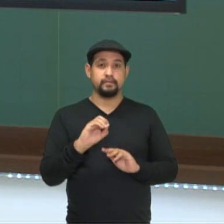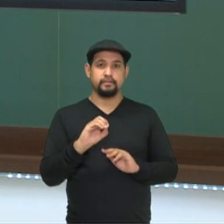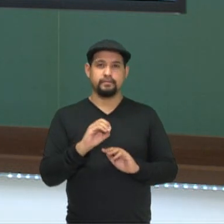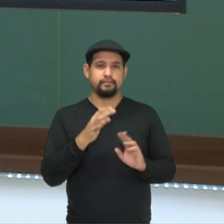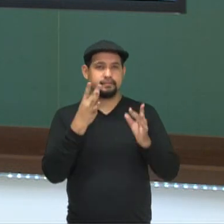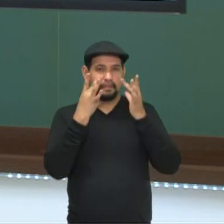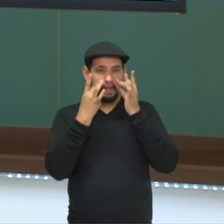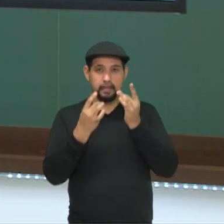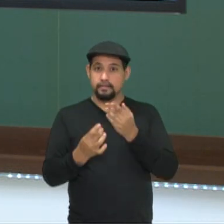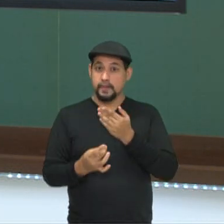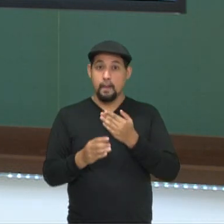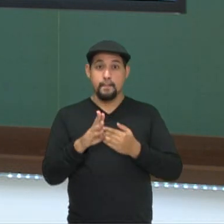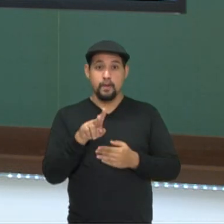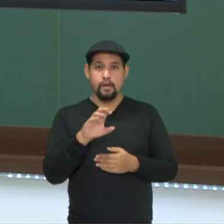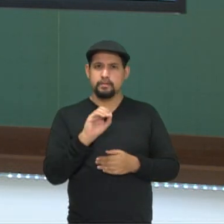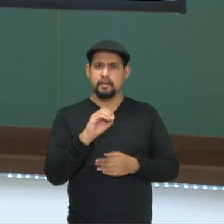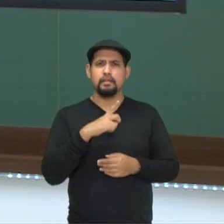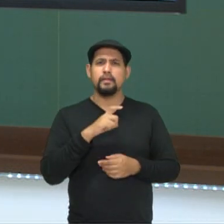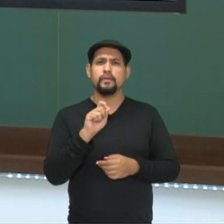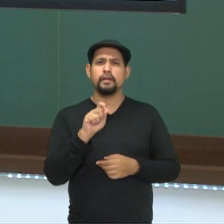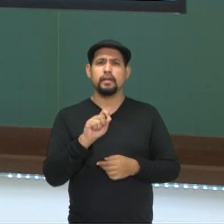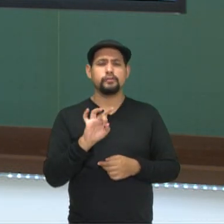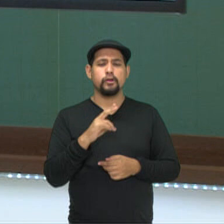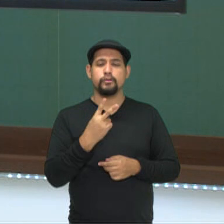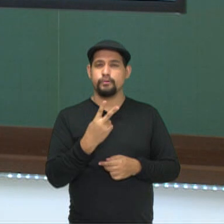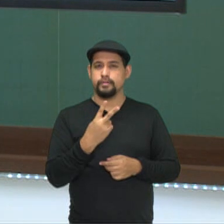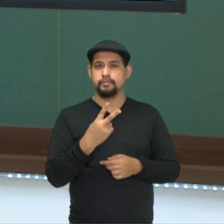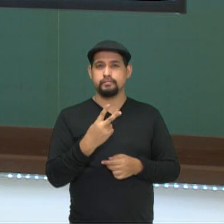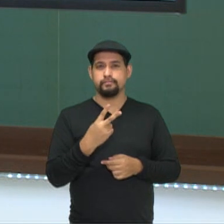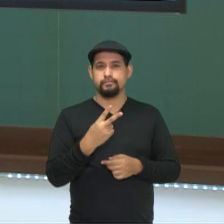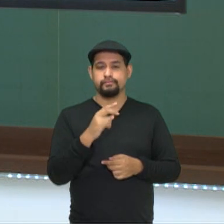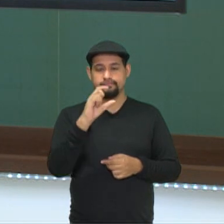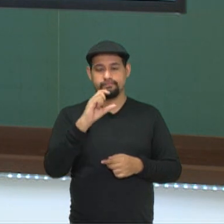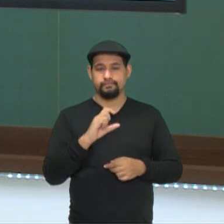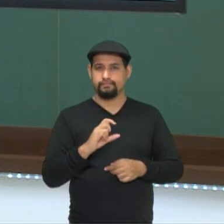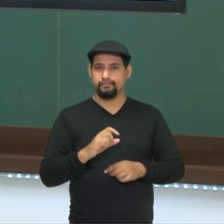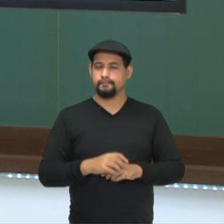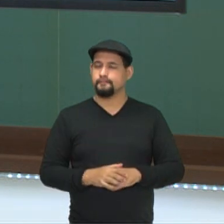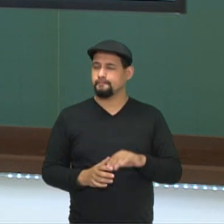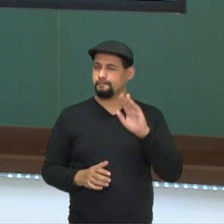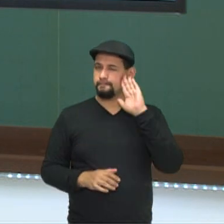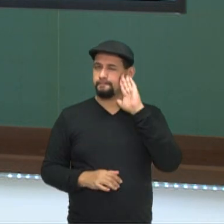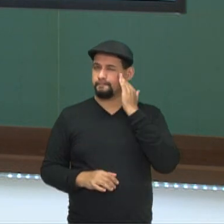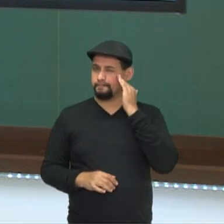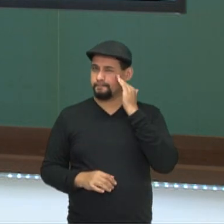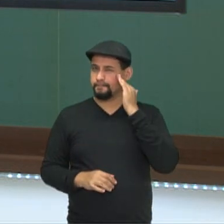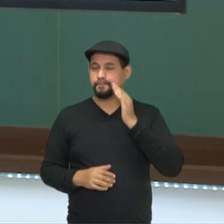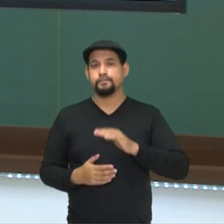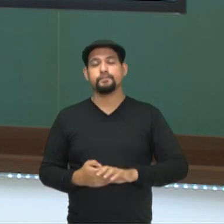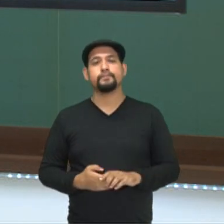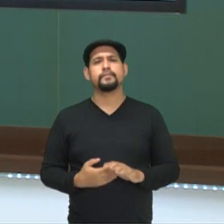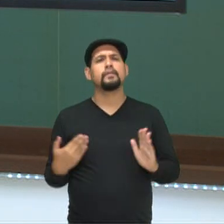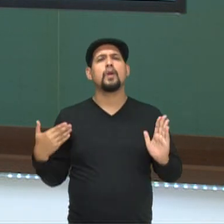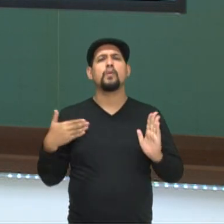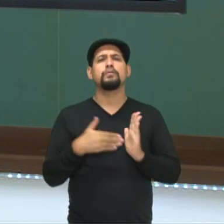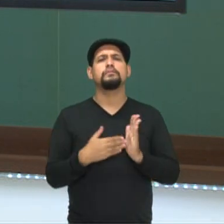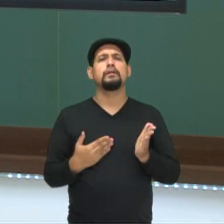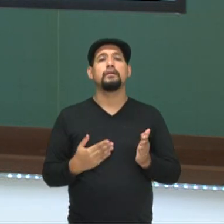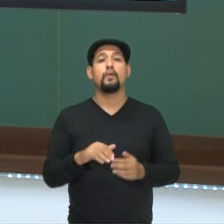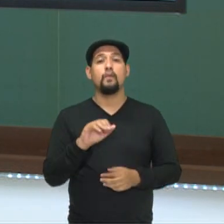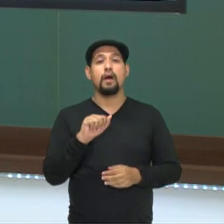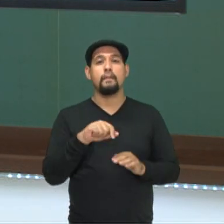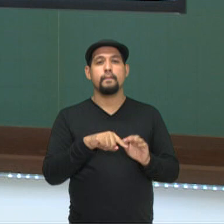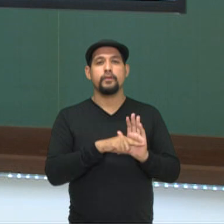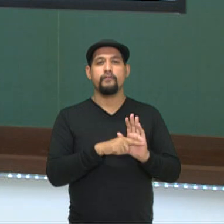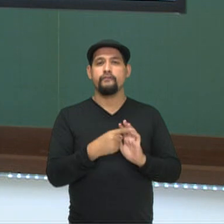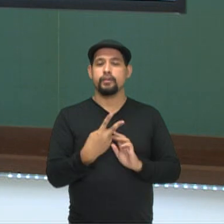repare que com o beijo a zero eu tenho apenas 2 anos e deu e última uai